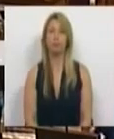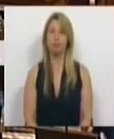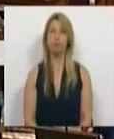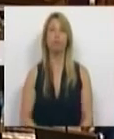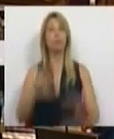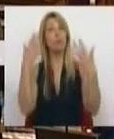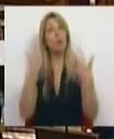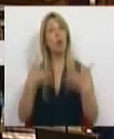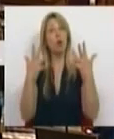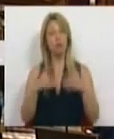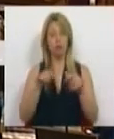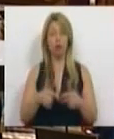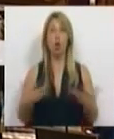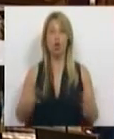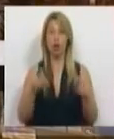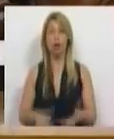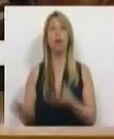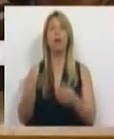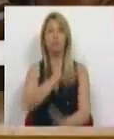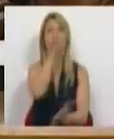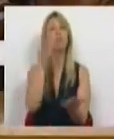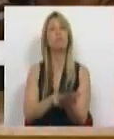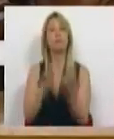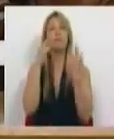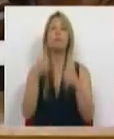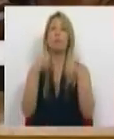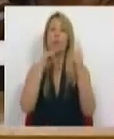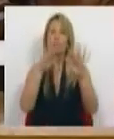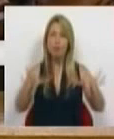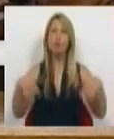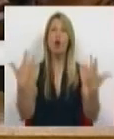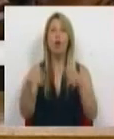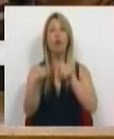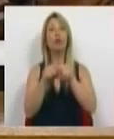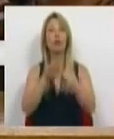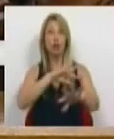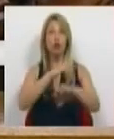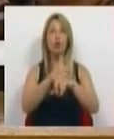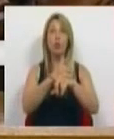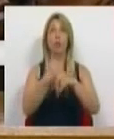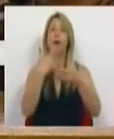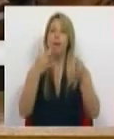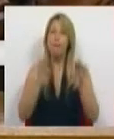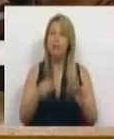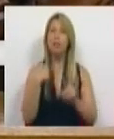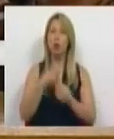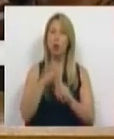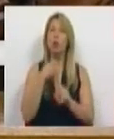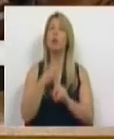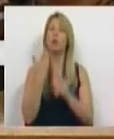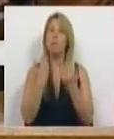O orçamento que hoje aqui se aprova dá um sinal de que é possível uma outra política, mas que é preciso ainda lutar muito por